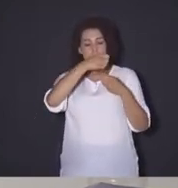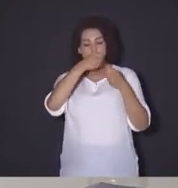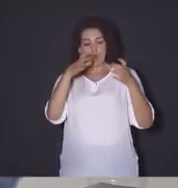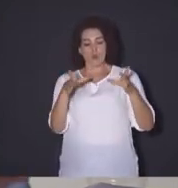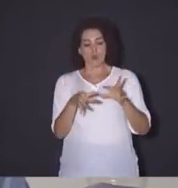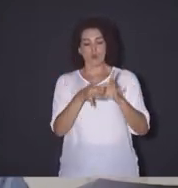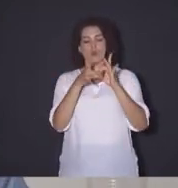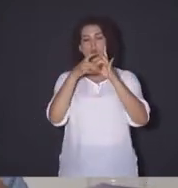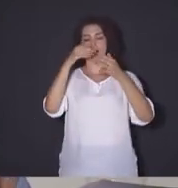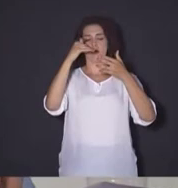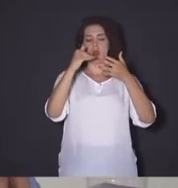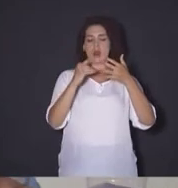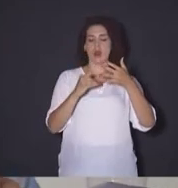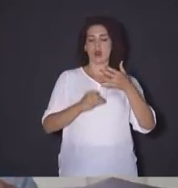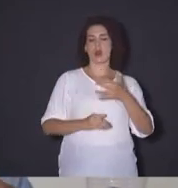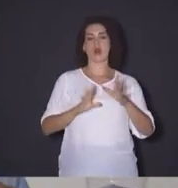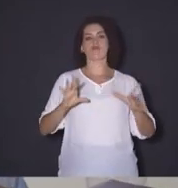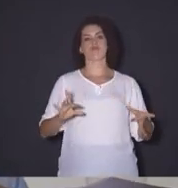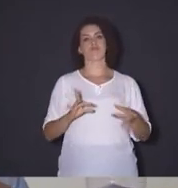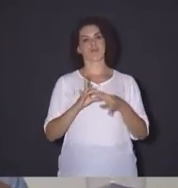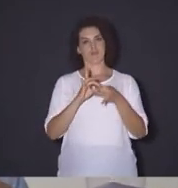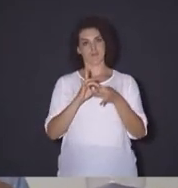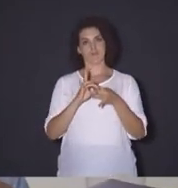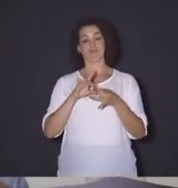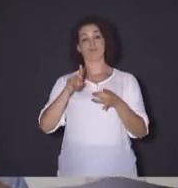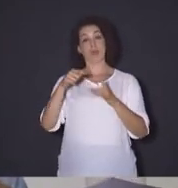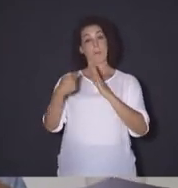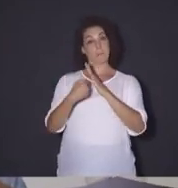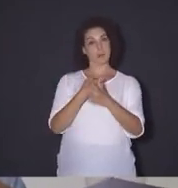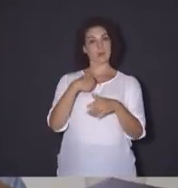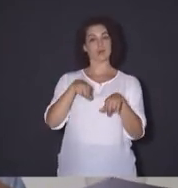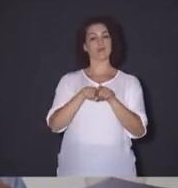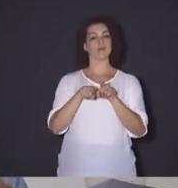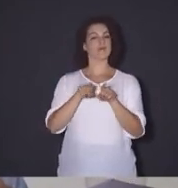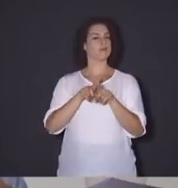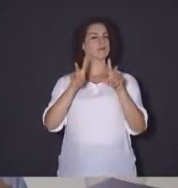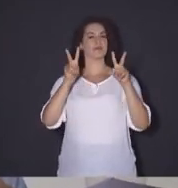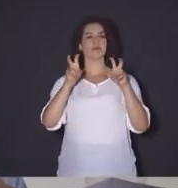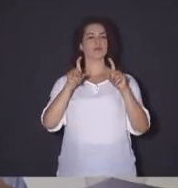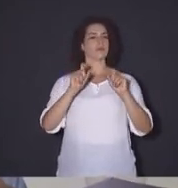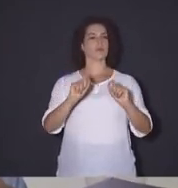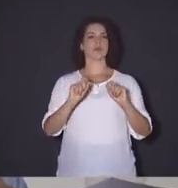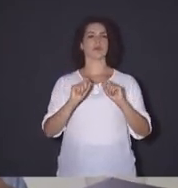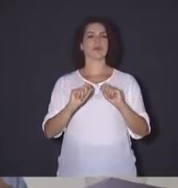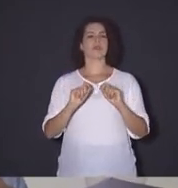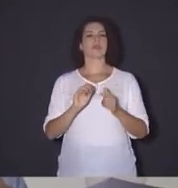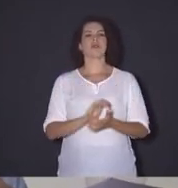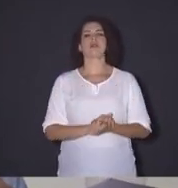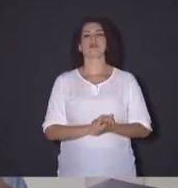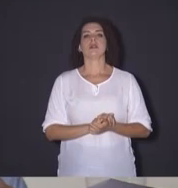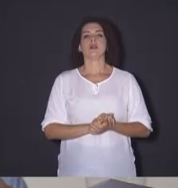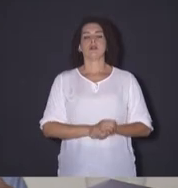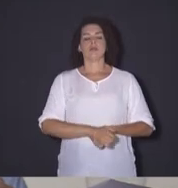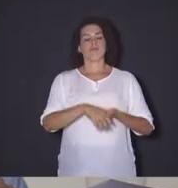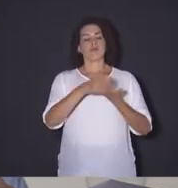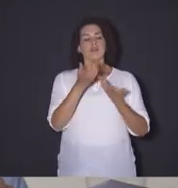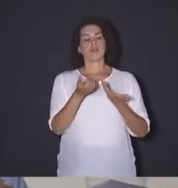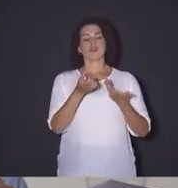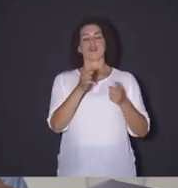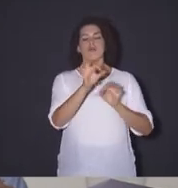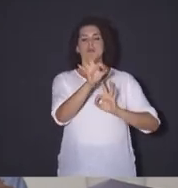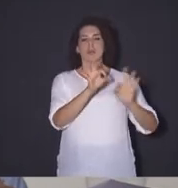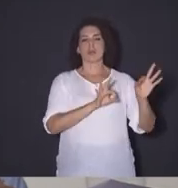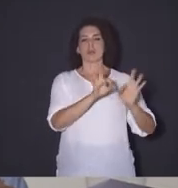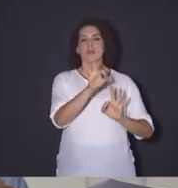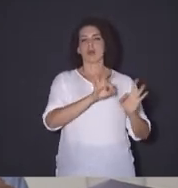desafio a outra questão que você traz diz respeito à necessidade de nós fazermos a formação dos profissionais